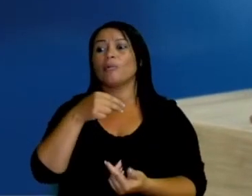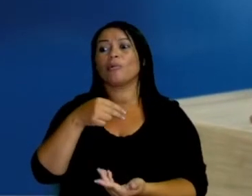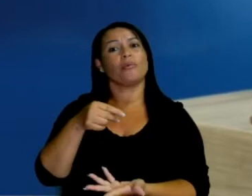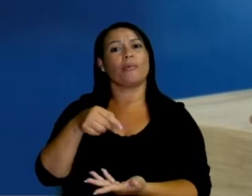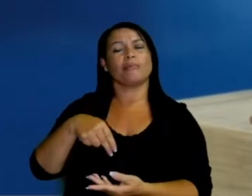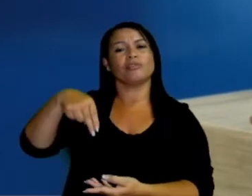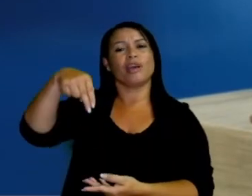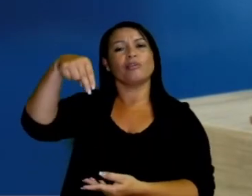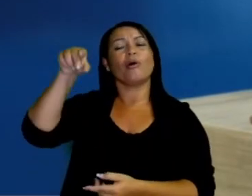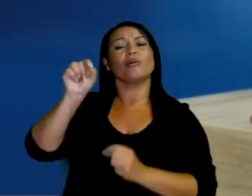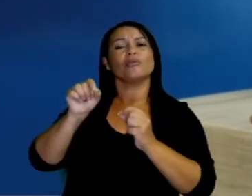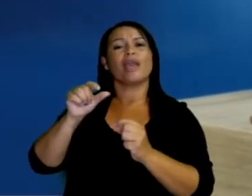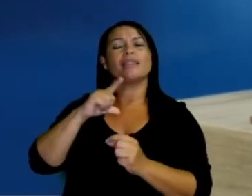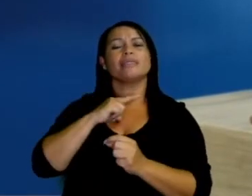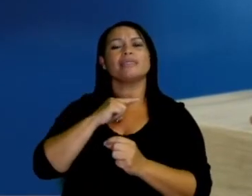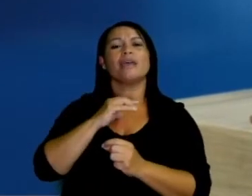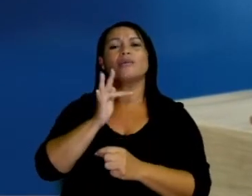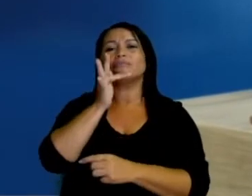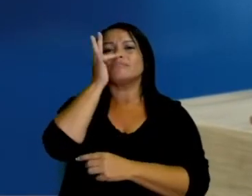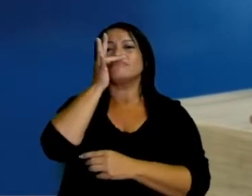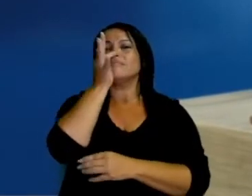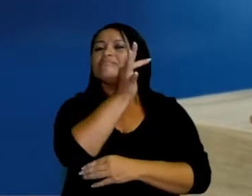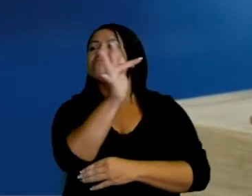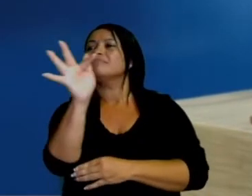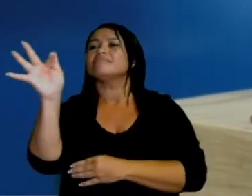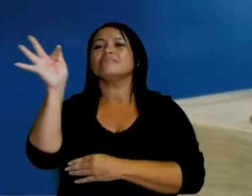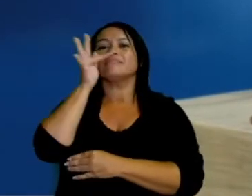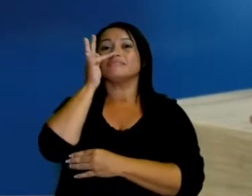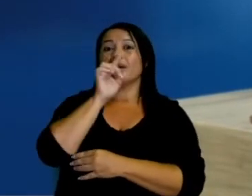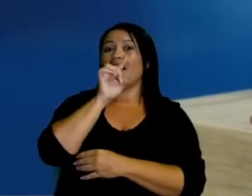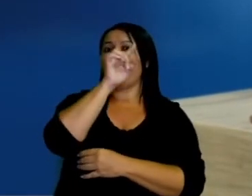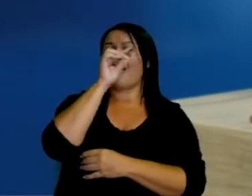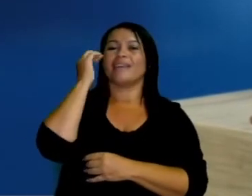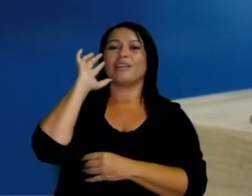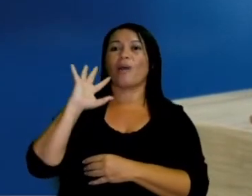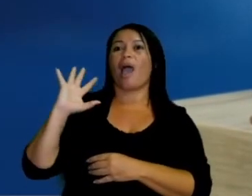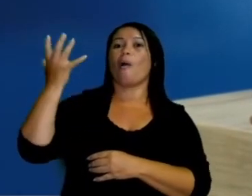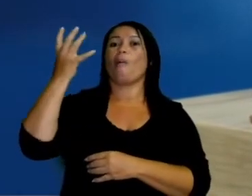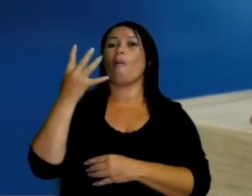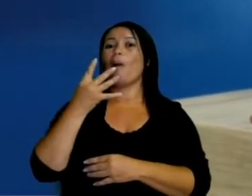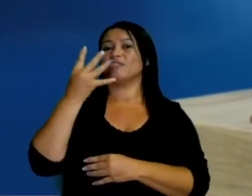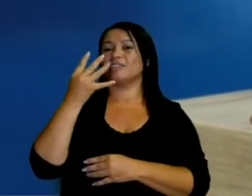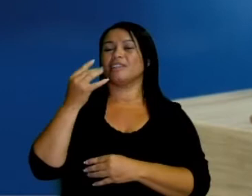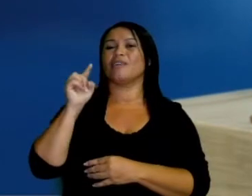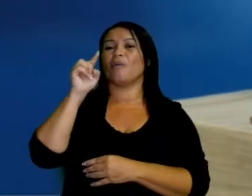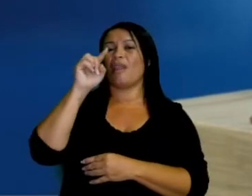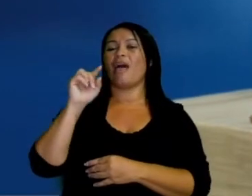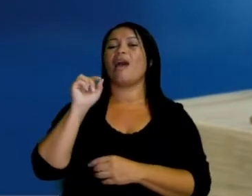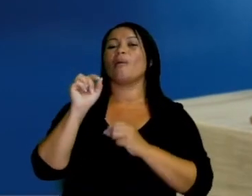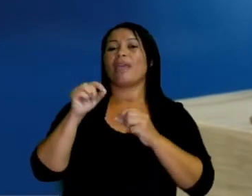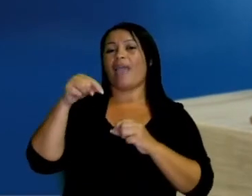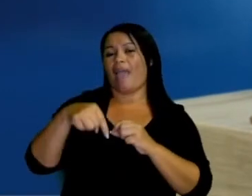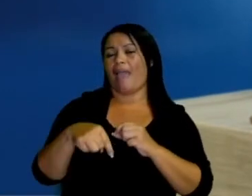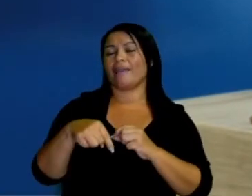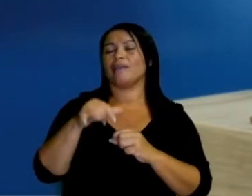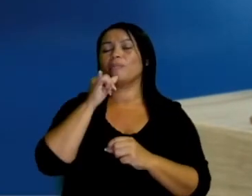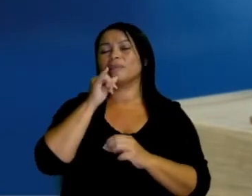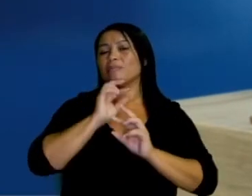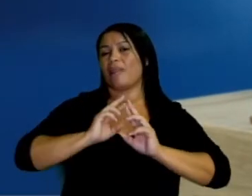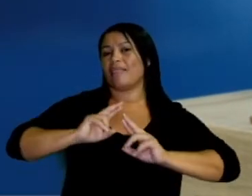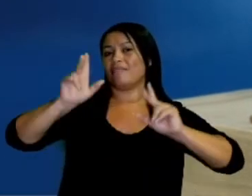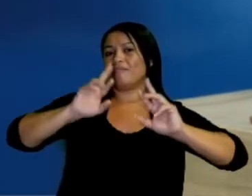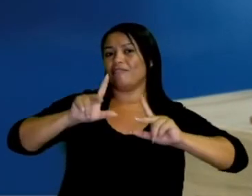a primavera. Então, enquanto a gente está aqui no hemisfério sul no outono, o hemisfério norte, né, vai estar na primavera, ok? Então,